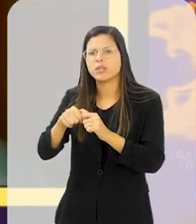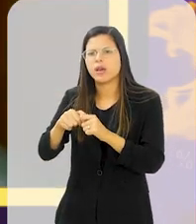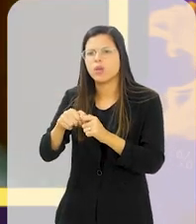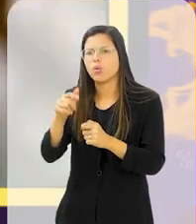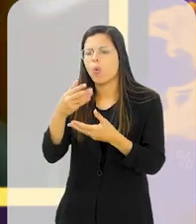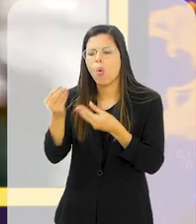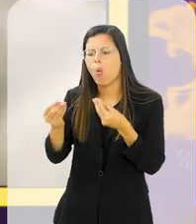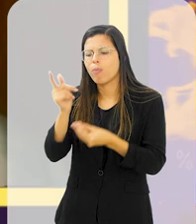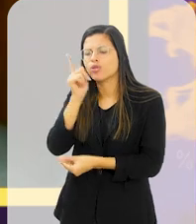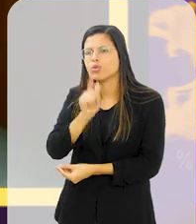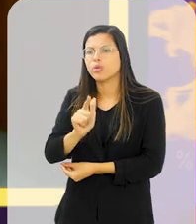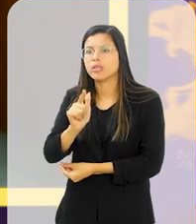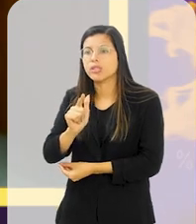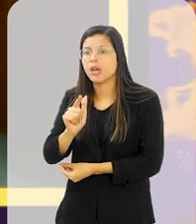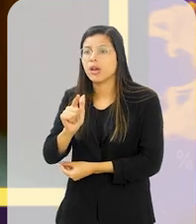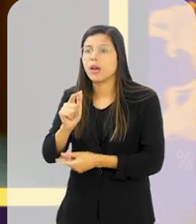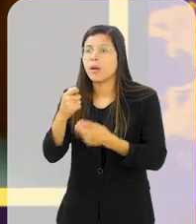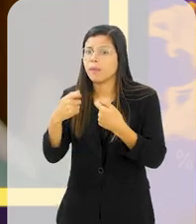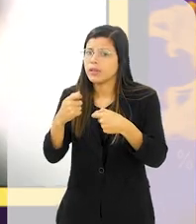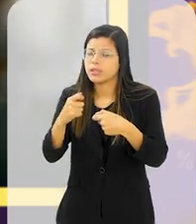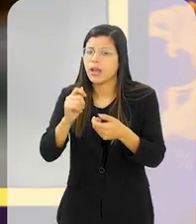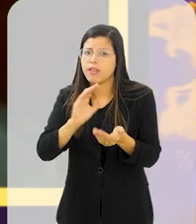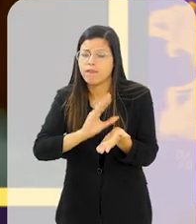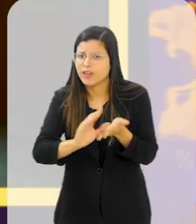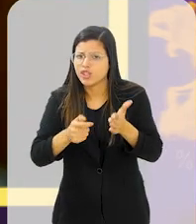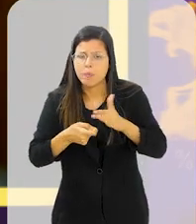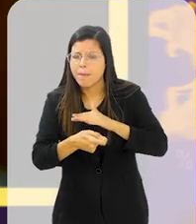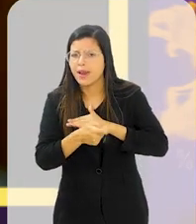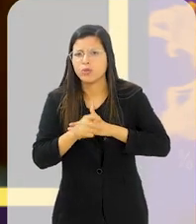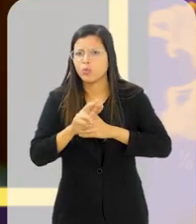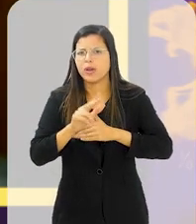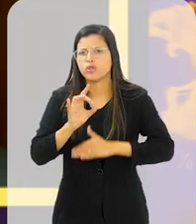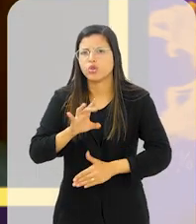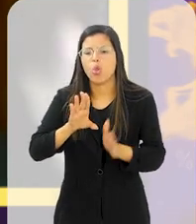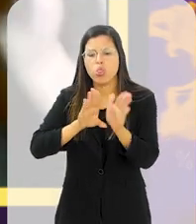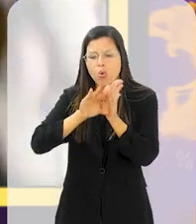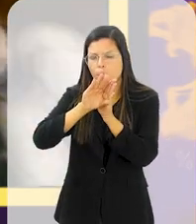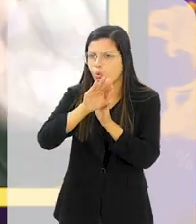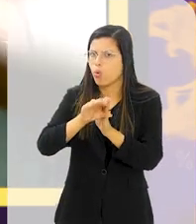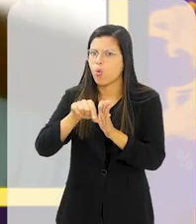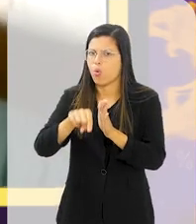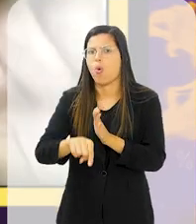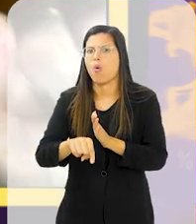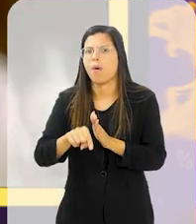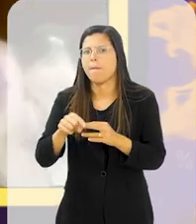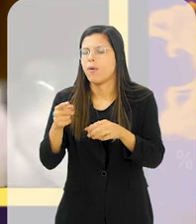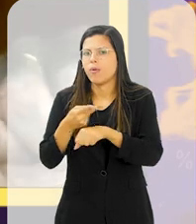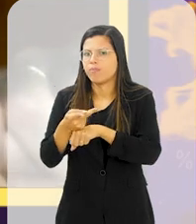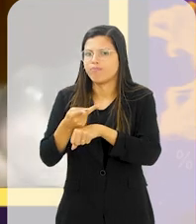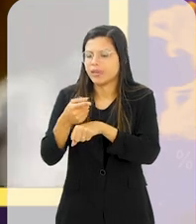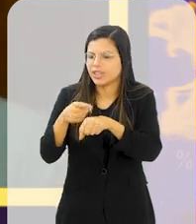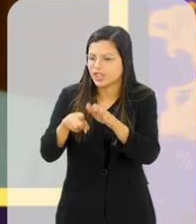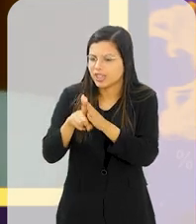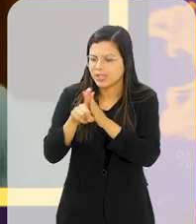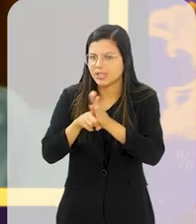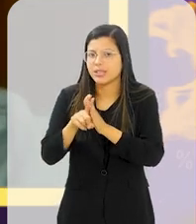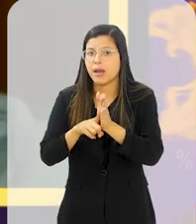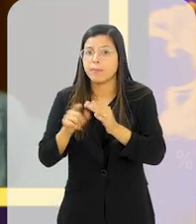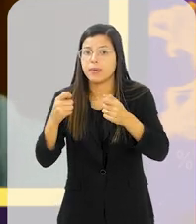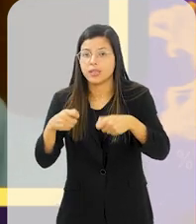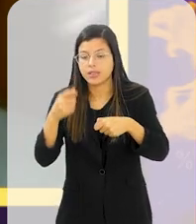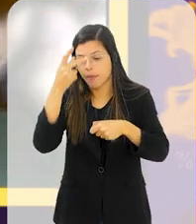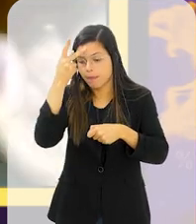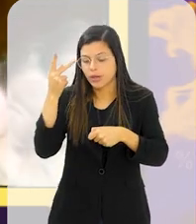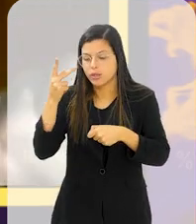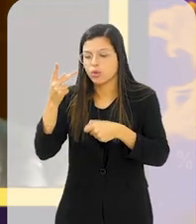estão tendo resultado? Agora, isso demanda investimento. Isso não é dar uma busca no Google. Demanda você mandar uma equipe para conhecer as